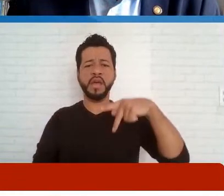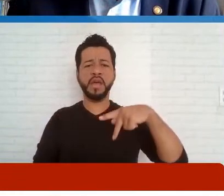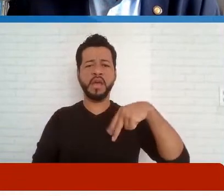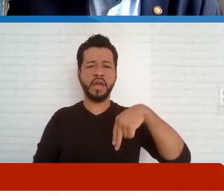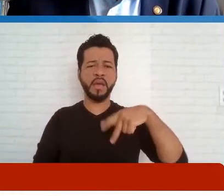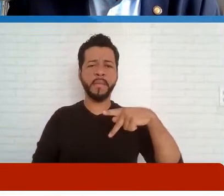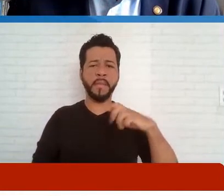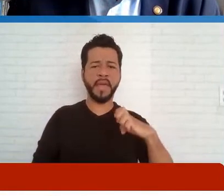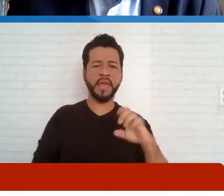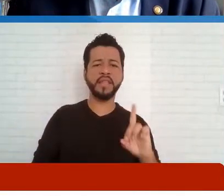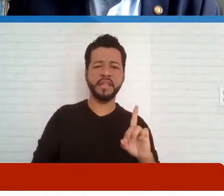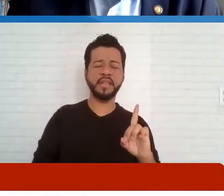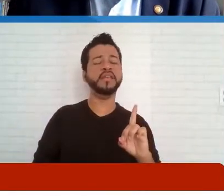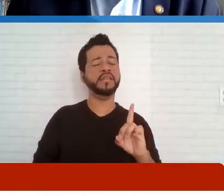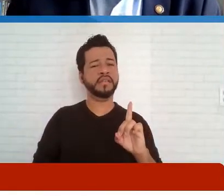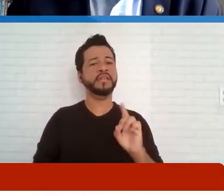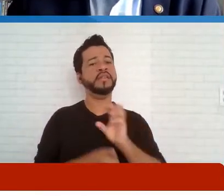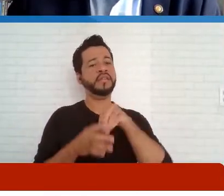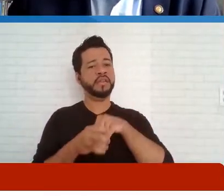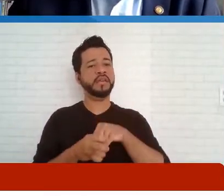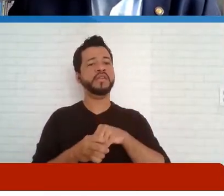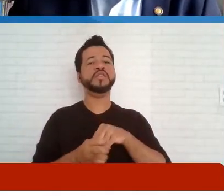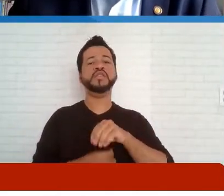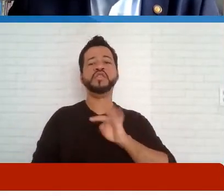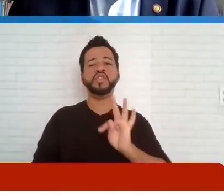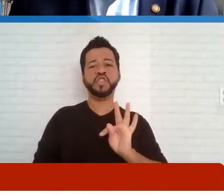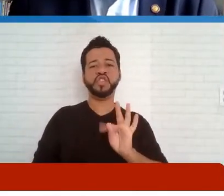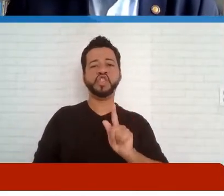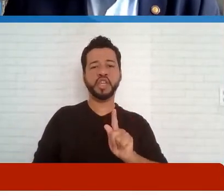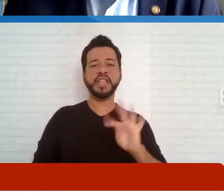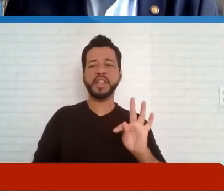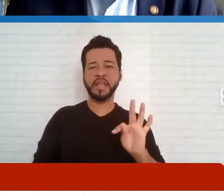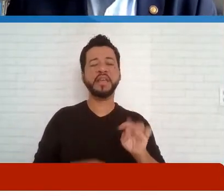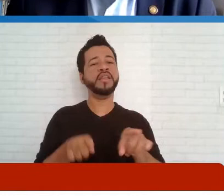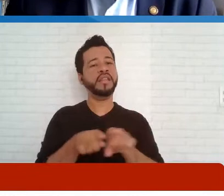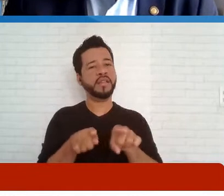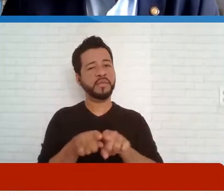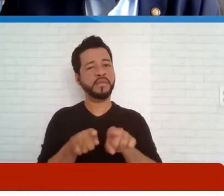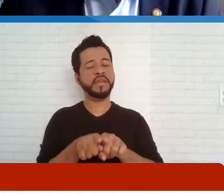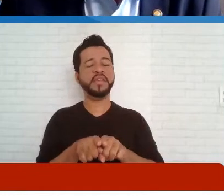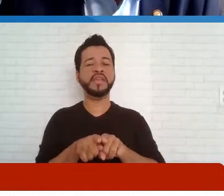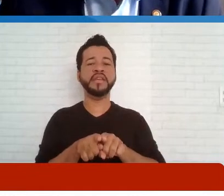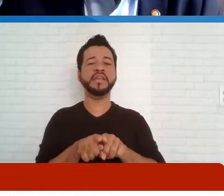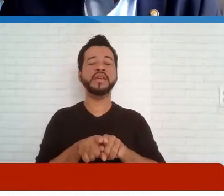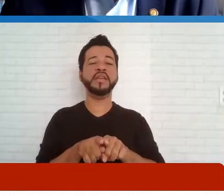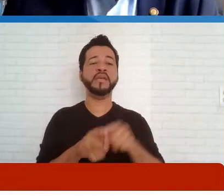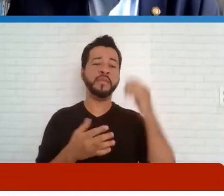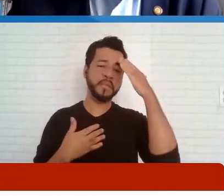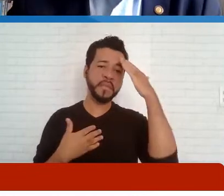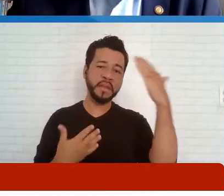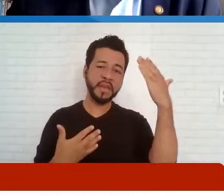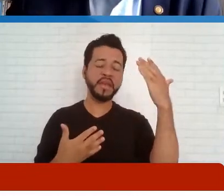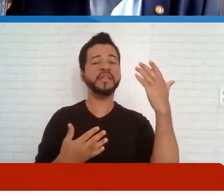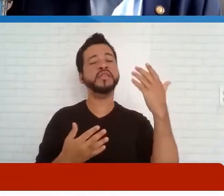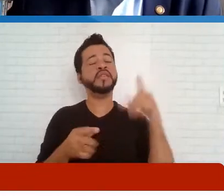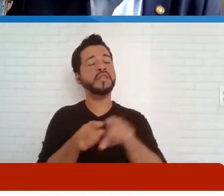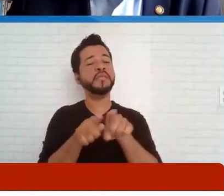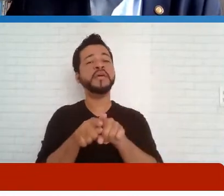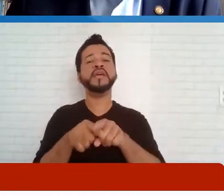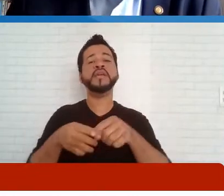disposição aí do GT para ajudar no trabalho de hoje, e muito especialmente, saudar o professor